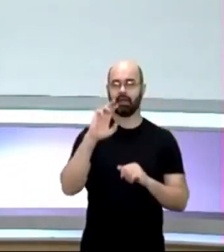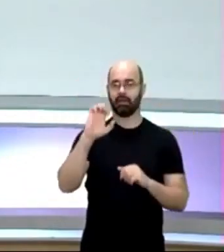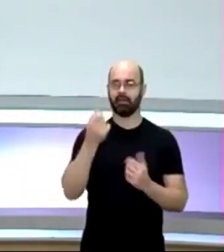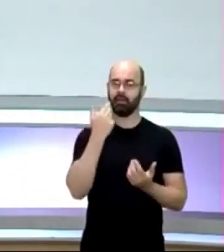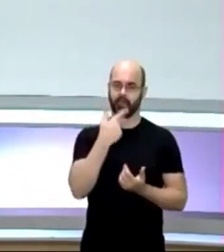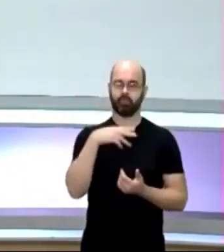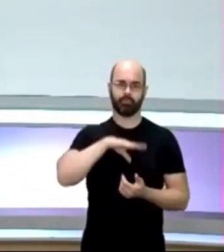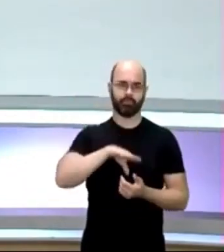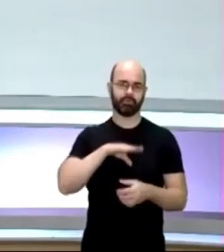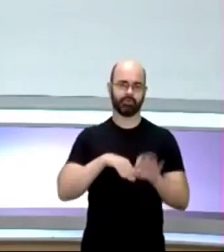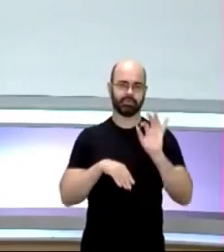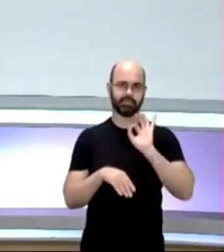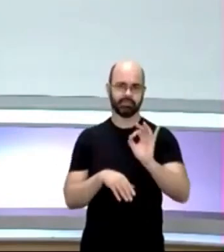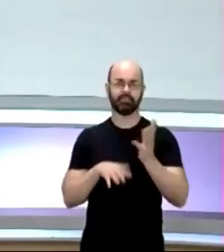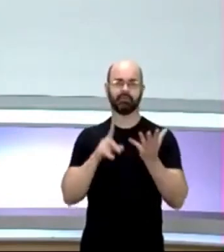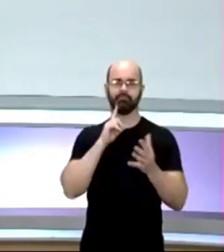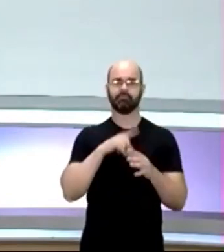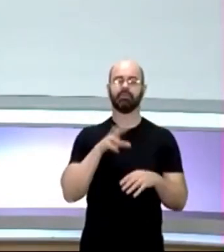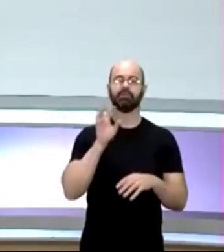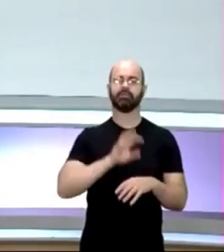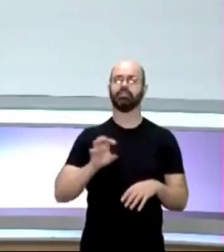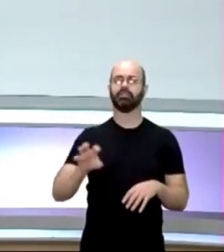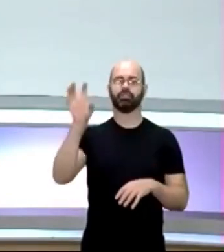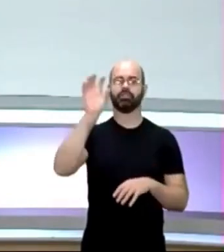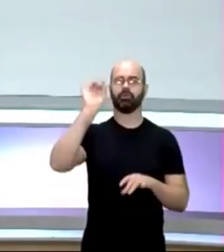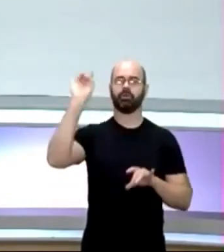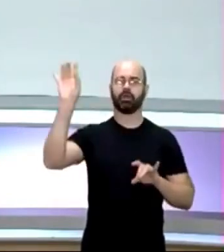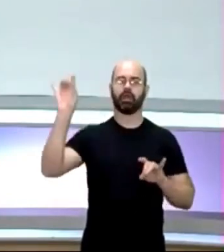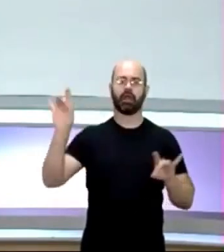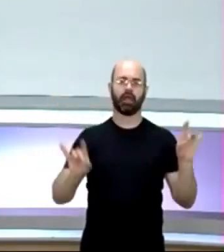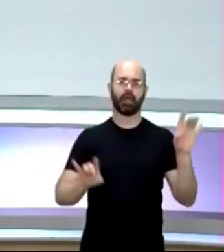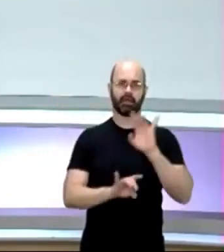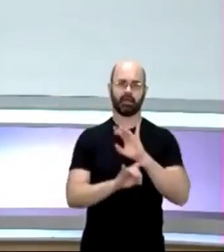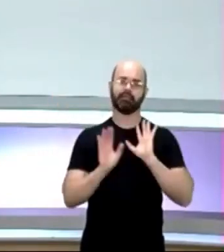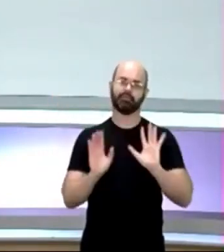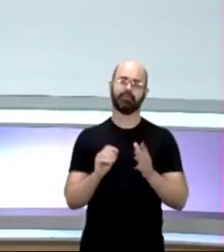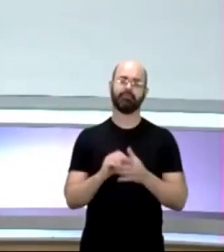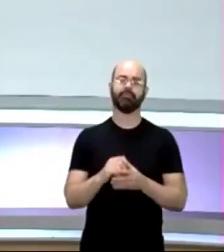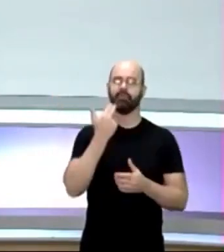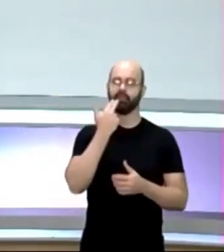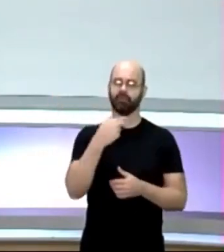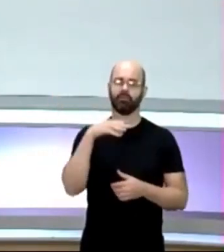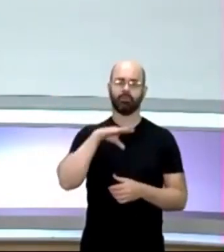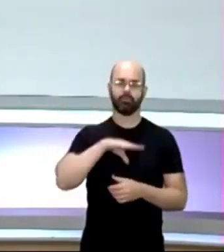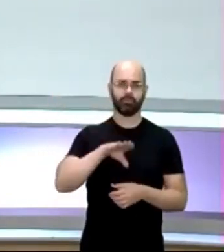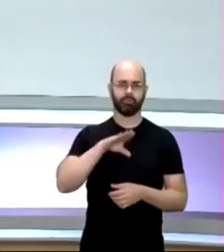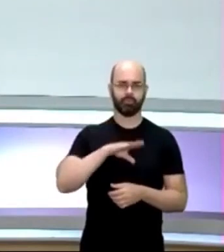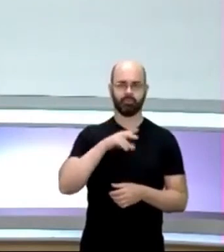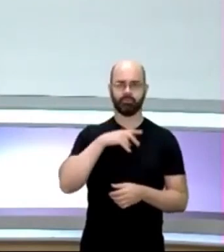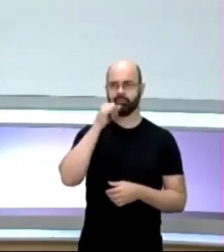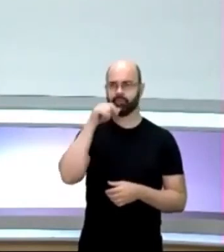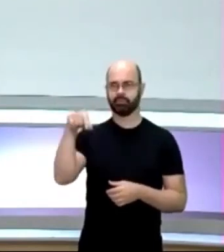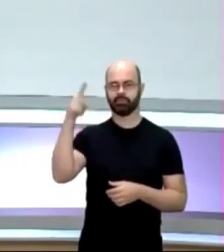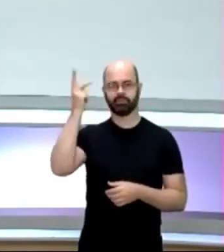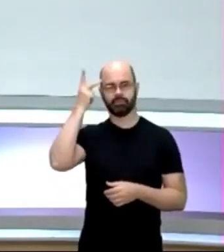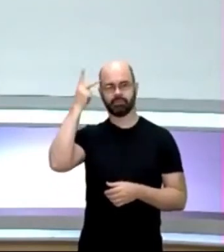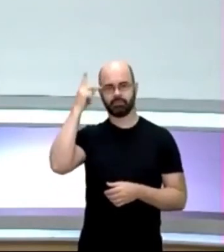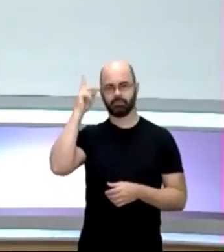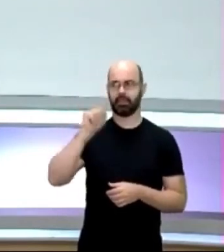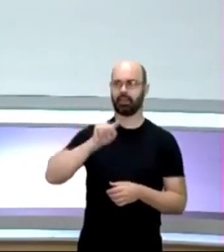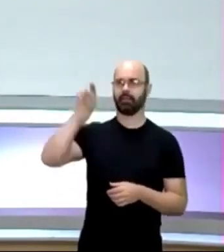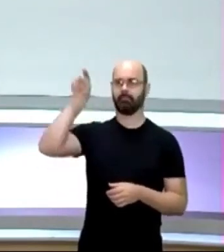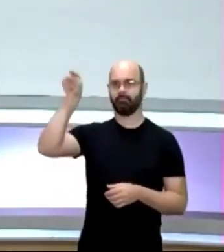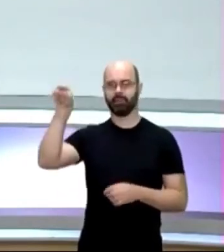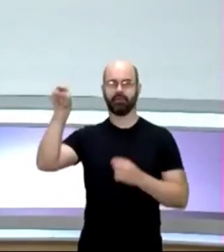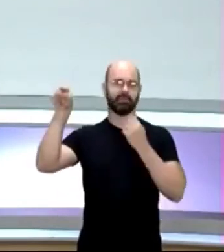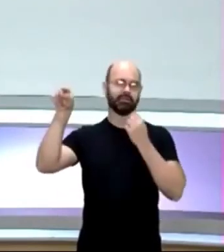uma certa, o que é específico de cada região, de cada área. E a língua portuguesa falada num extremo de São Paulo e no outro extremo também